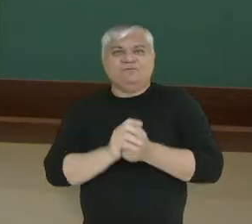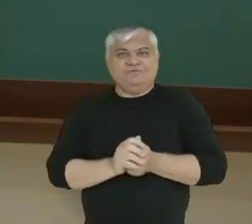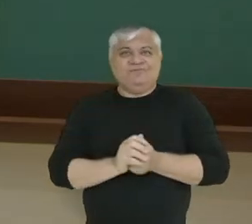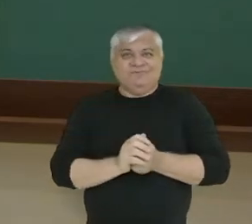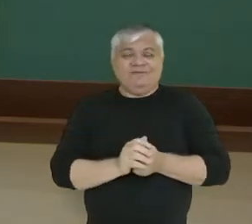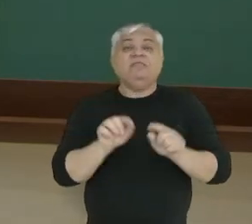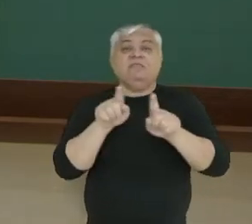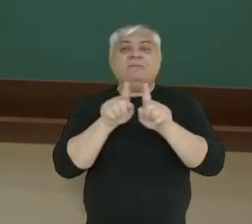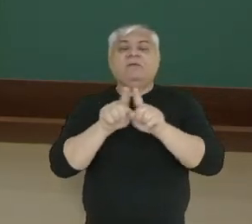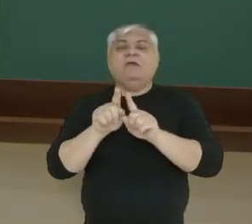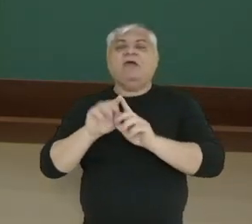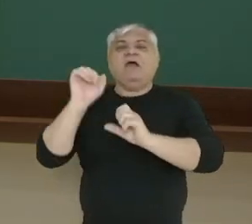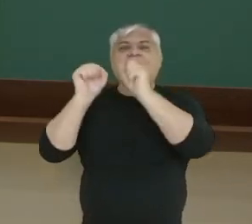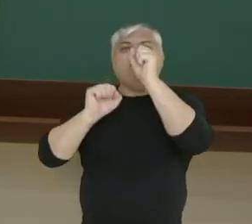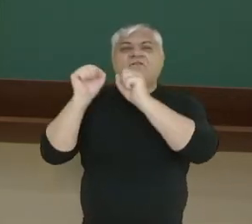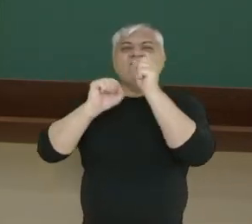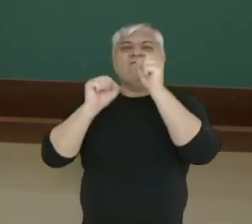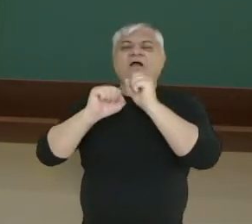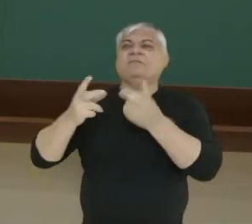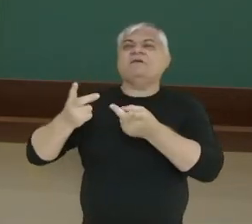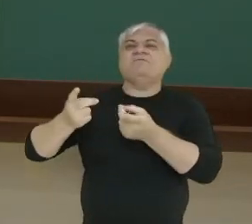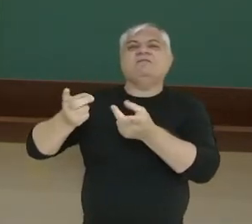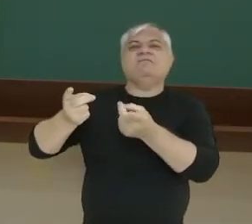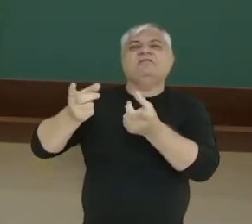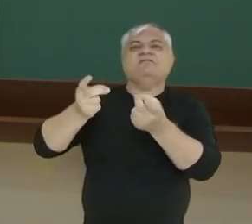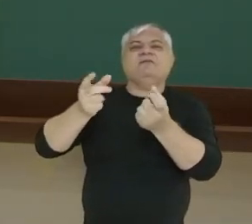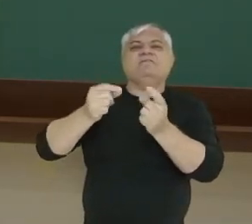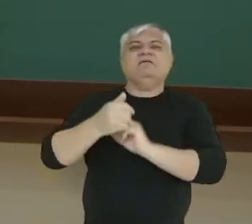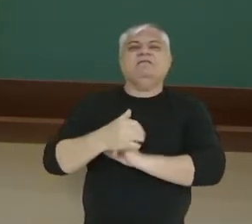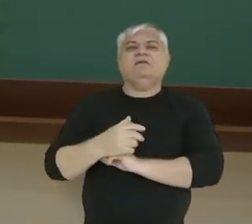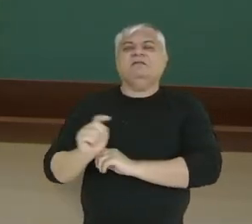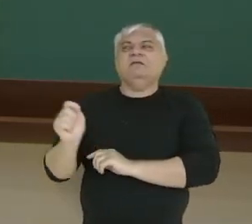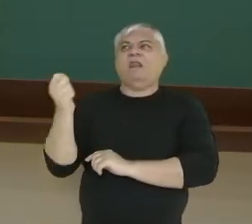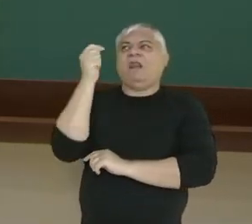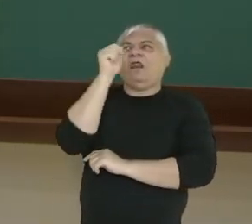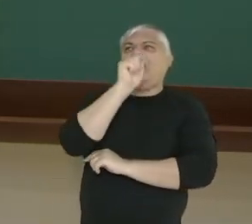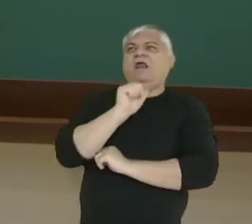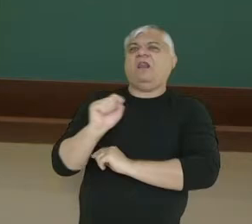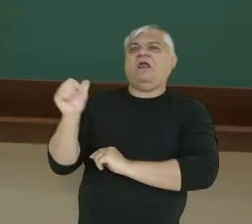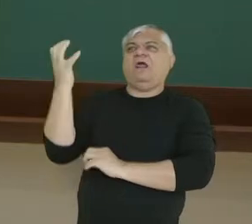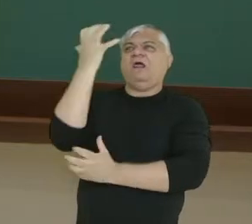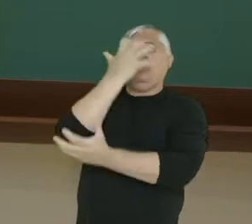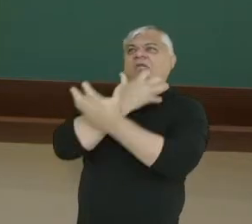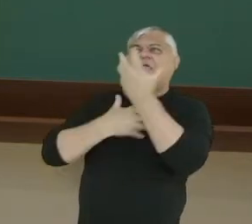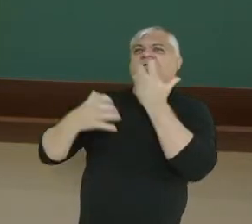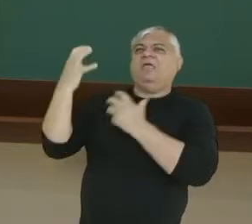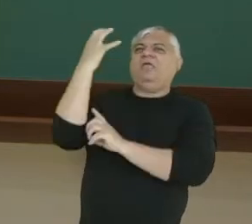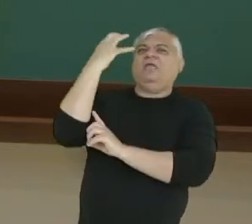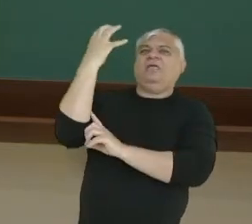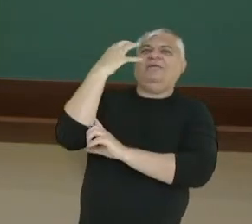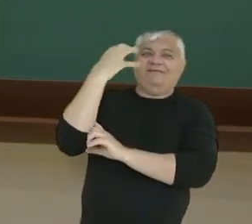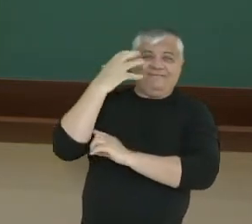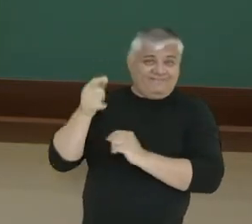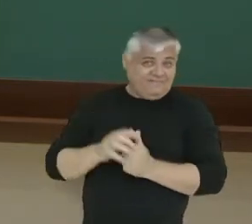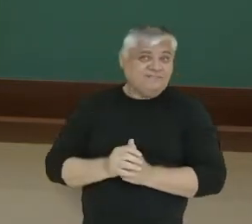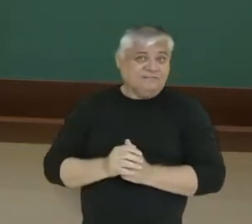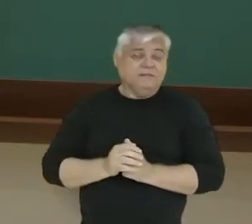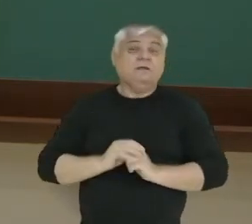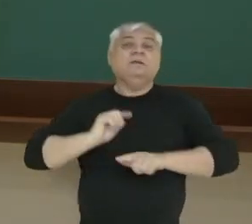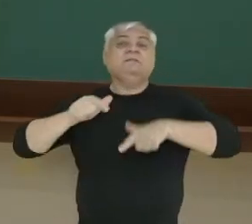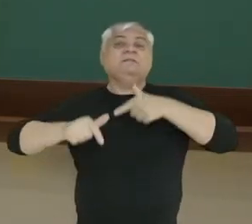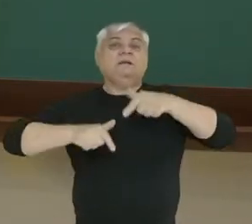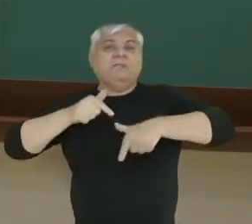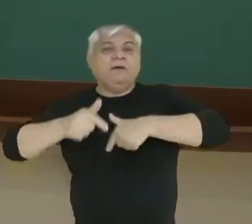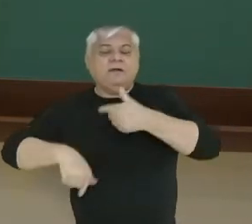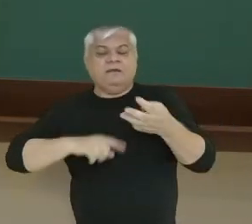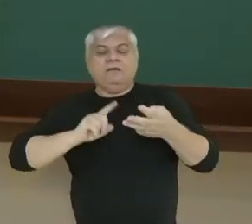as indústrias vendem um determinado produto para a gente desejar e querer comprar esse produto, os meios de trabalho,